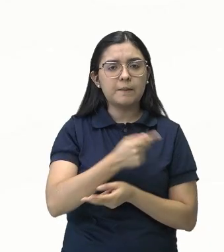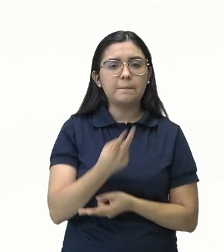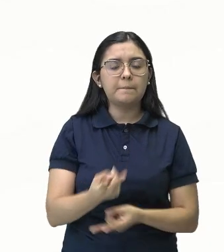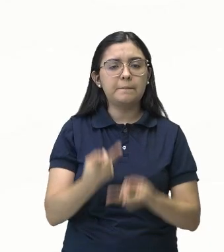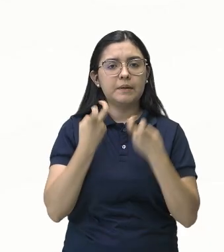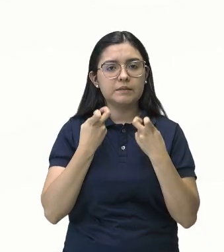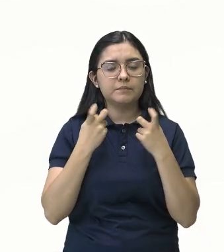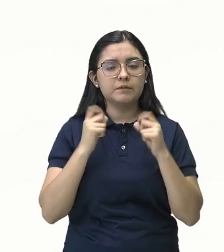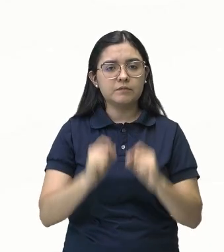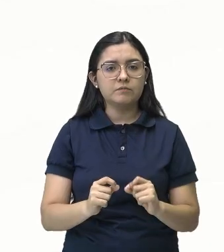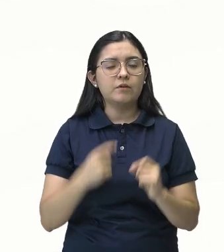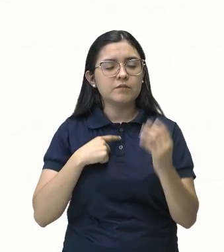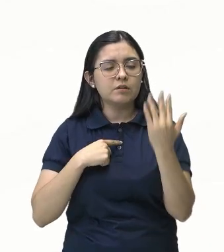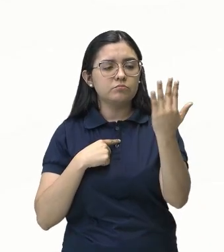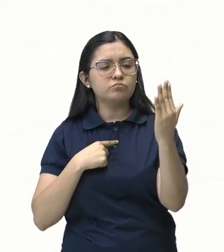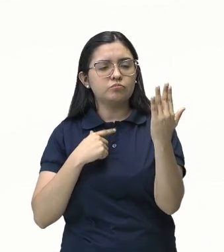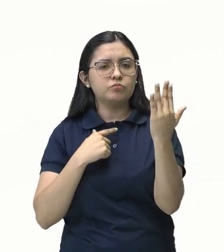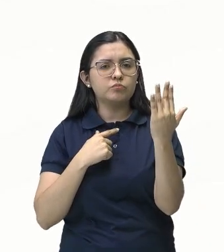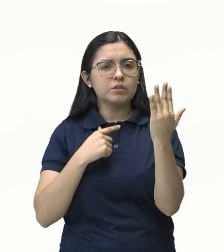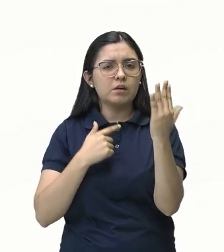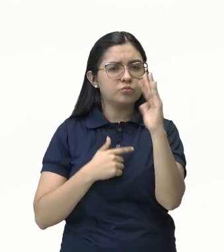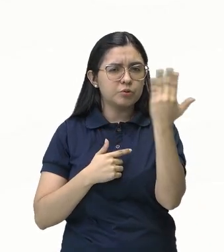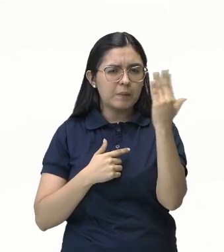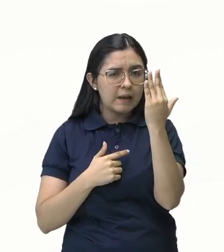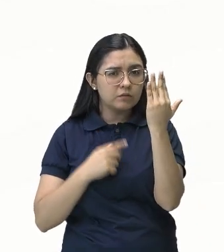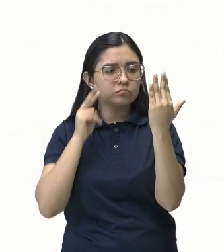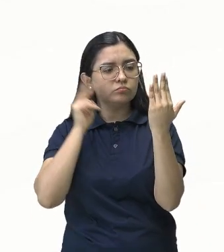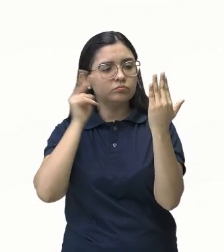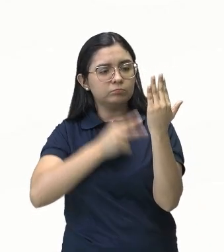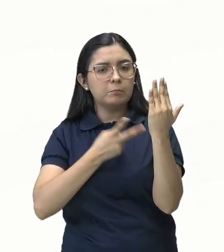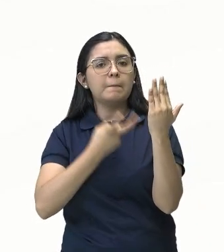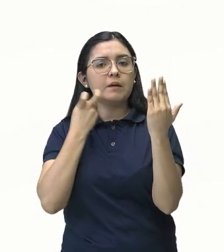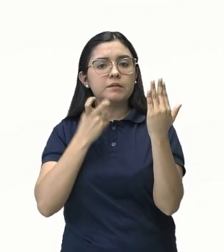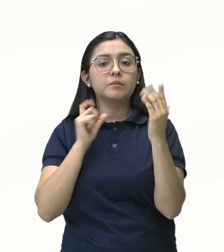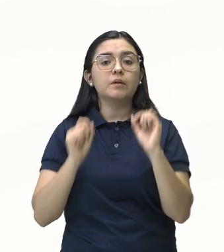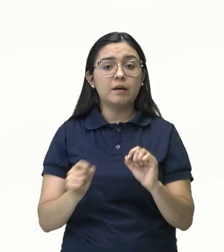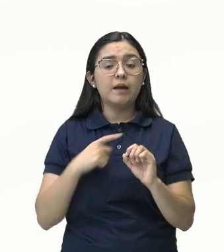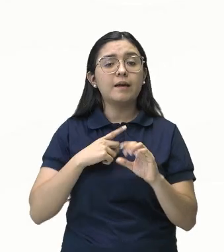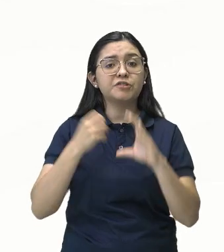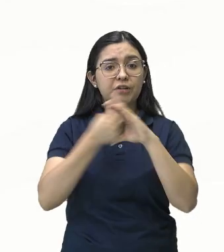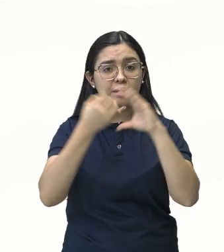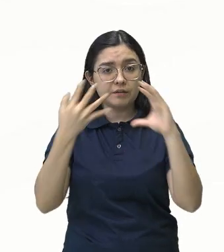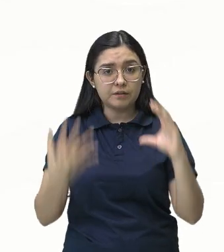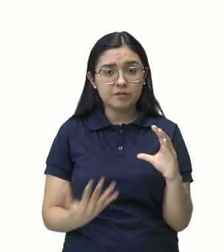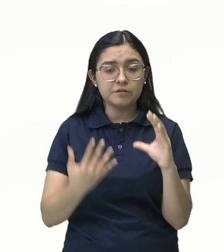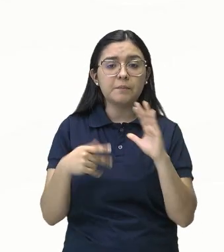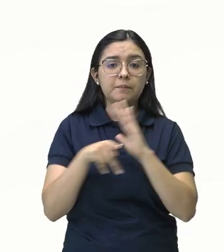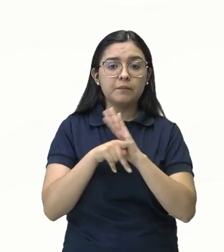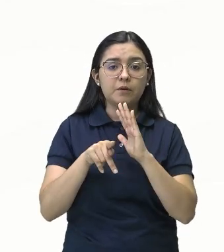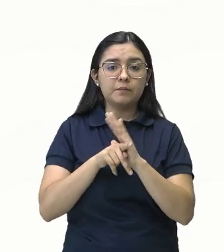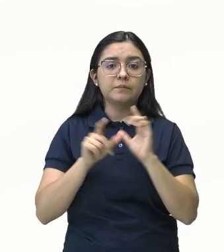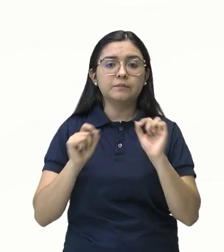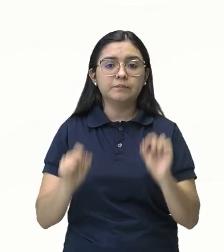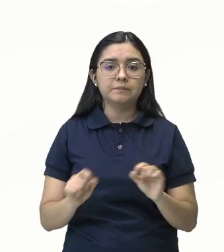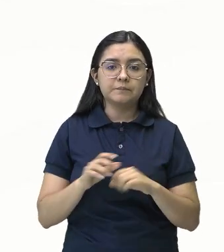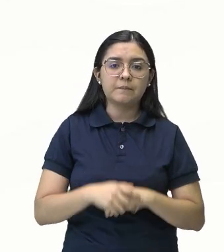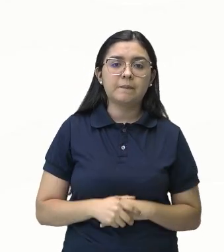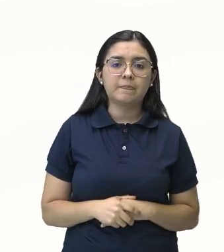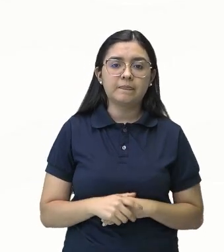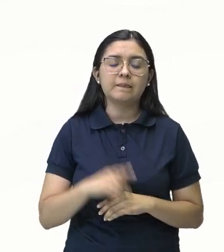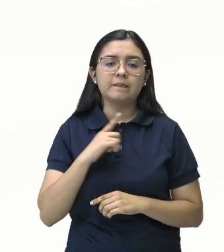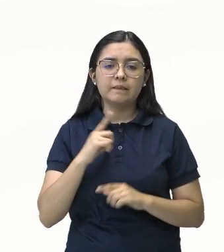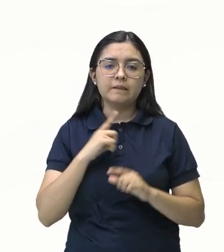quando você está se olhando no espelho, é resultado da união desse material genético, oriundo lá da questão